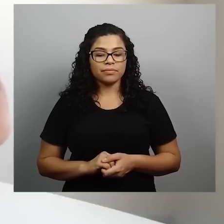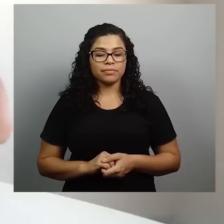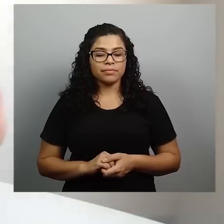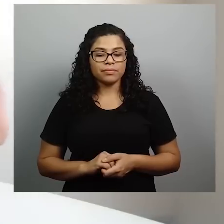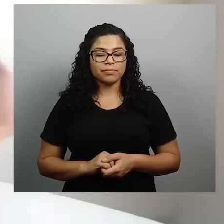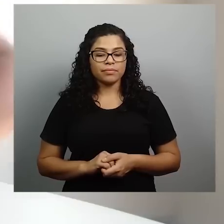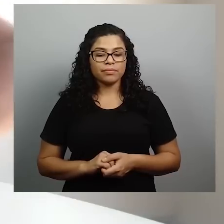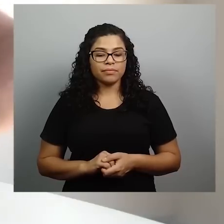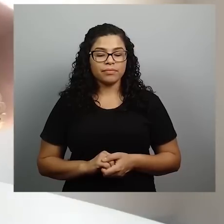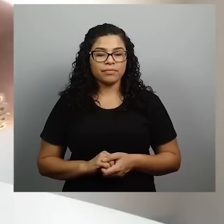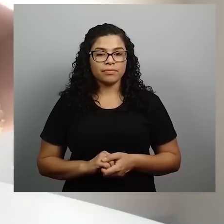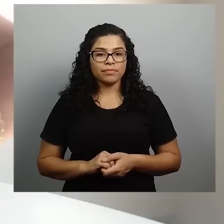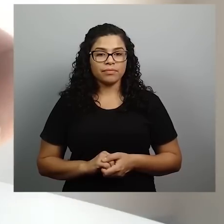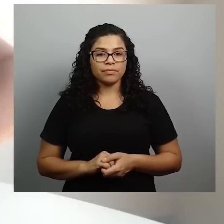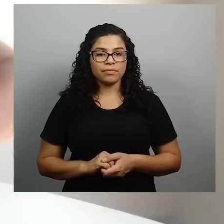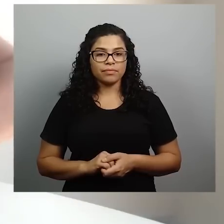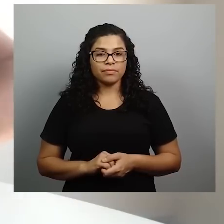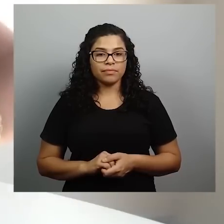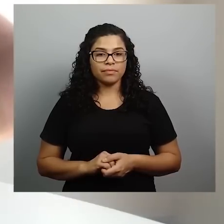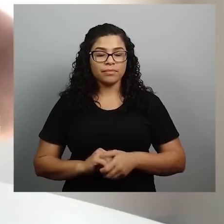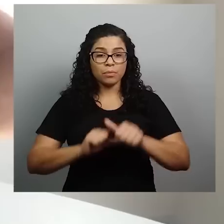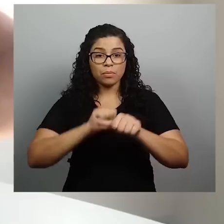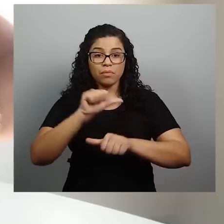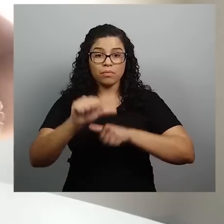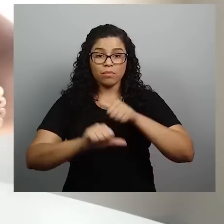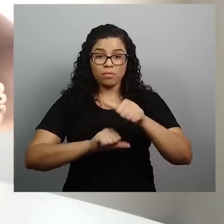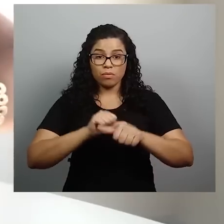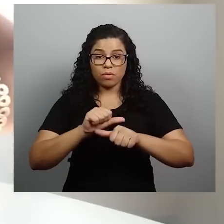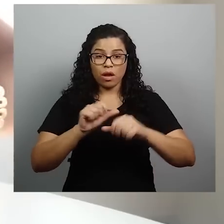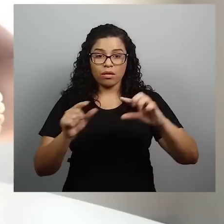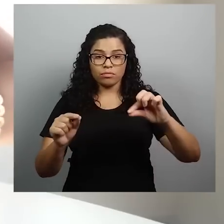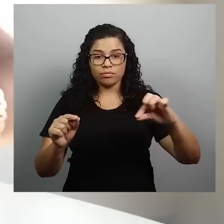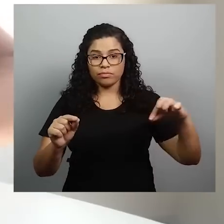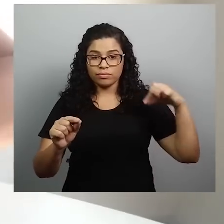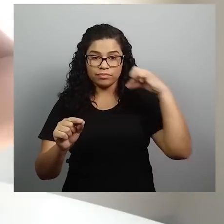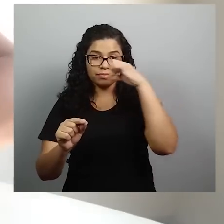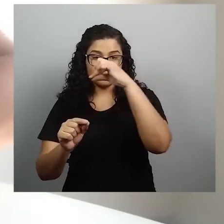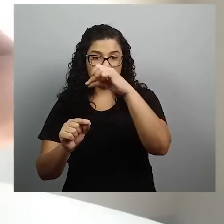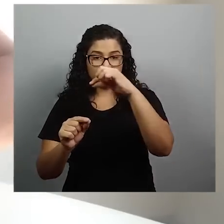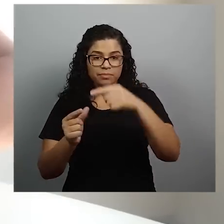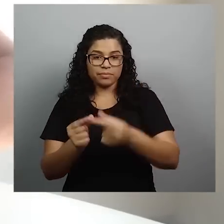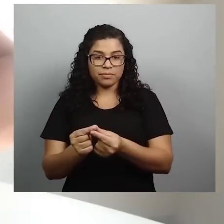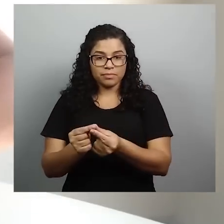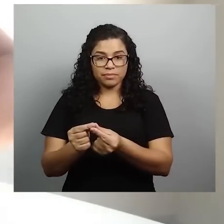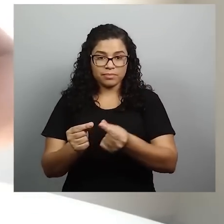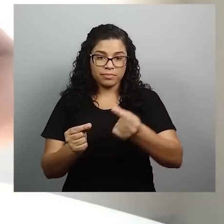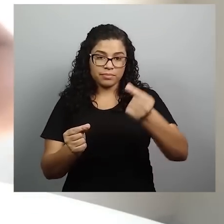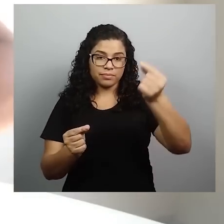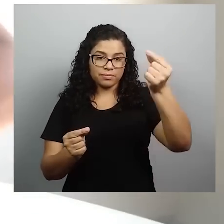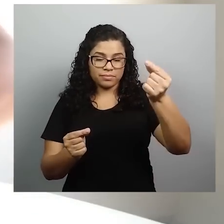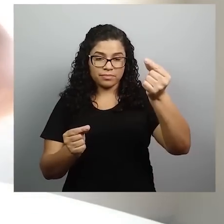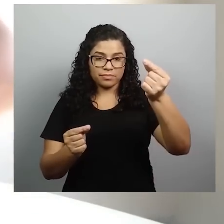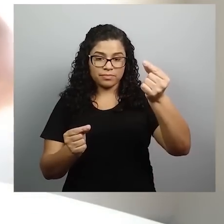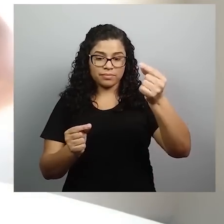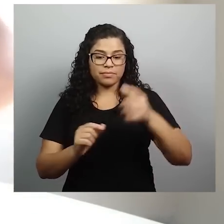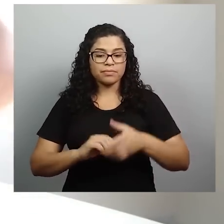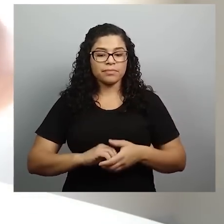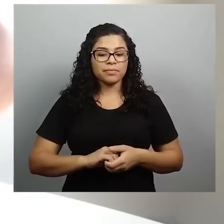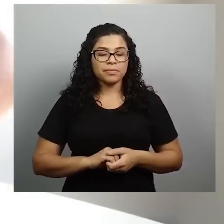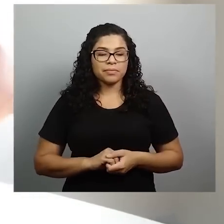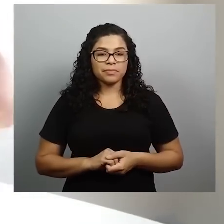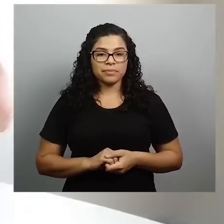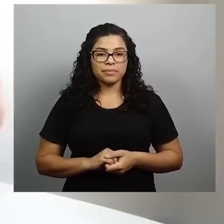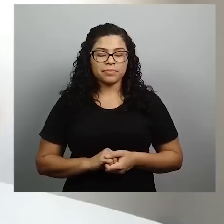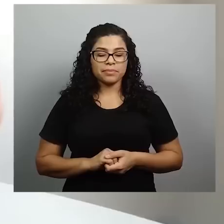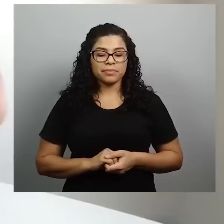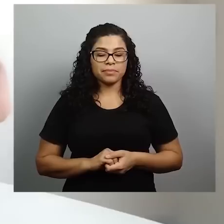vai virar e colocar outra pontinha com pontinha,